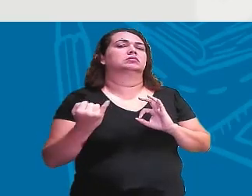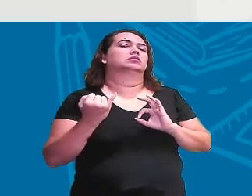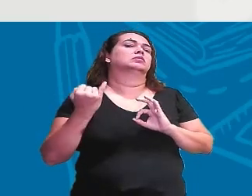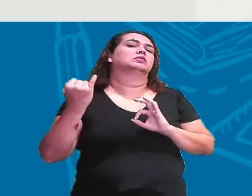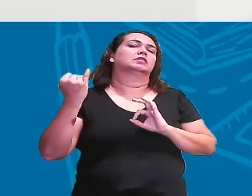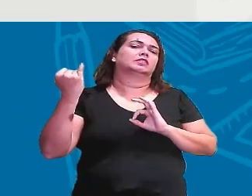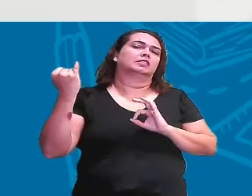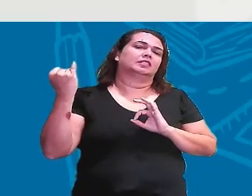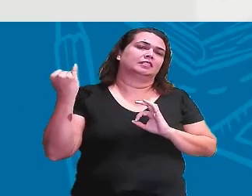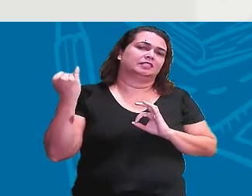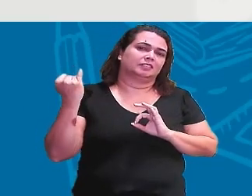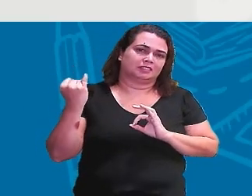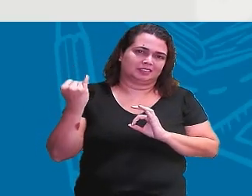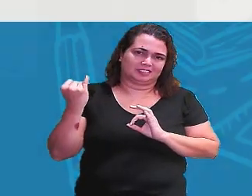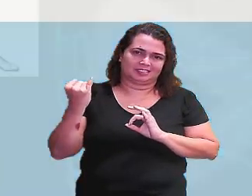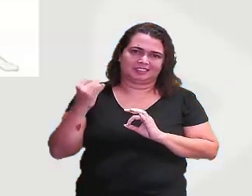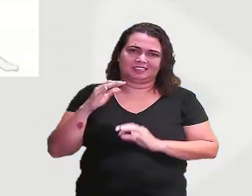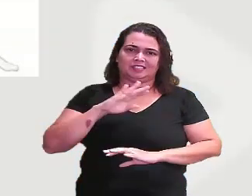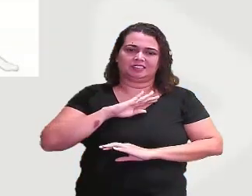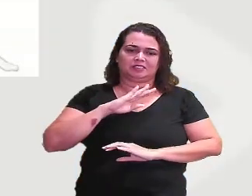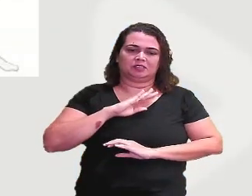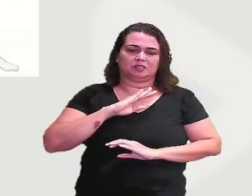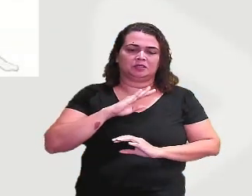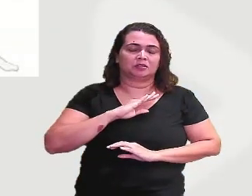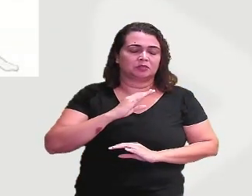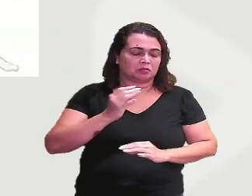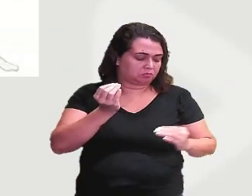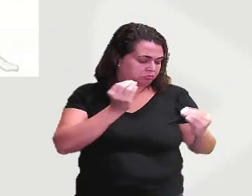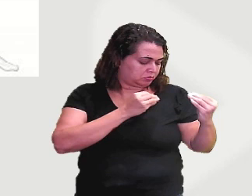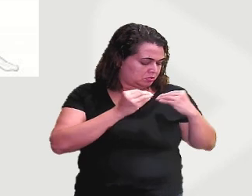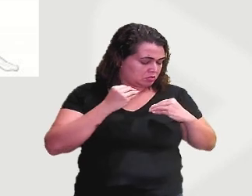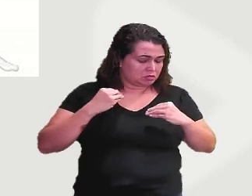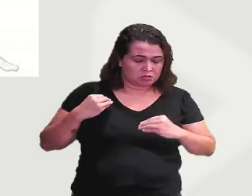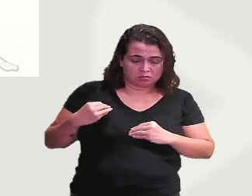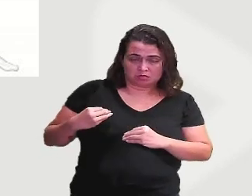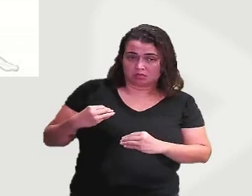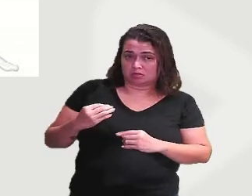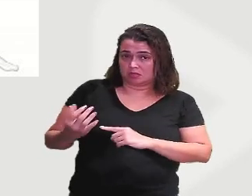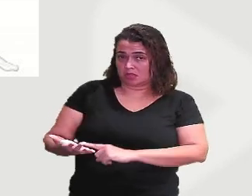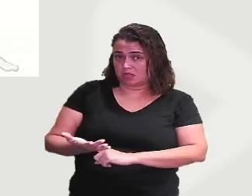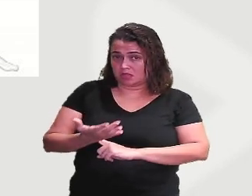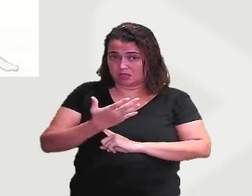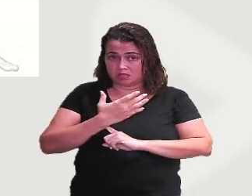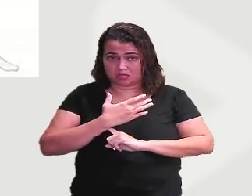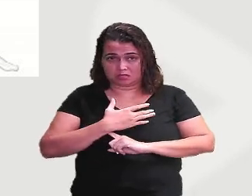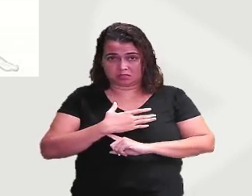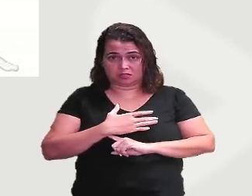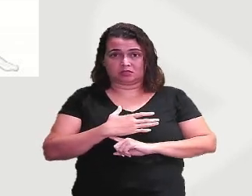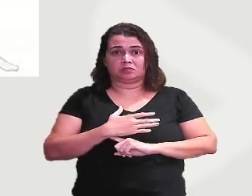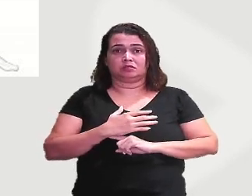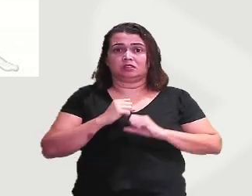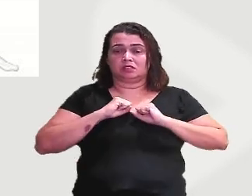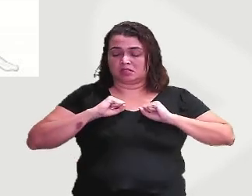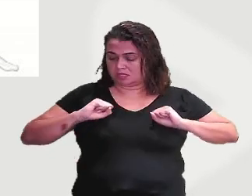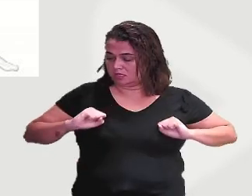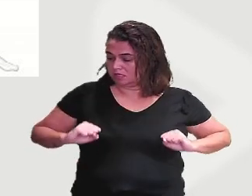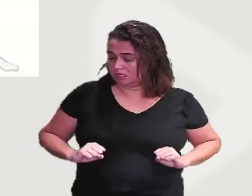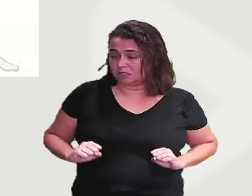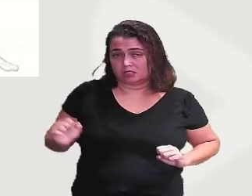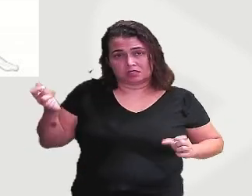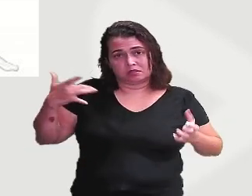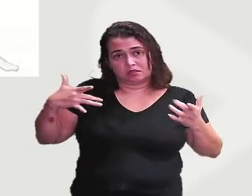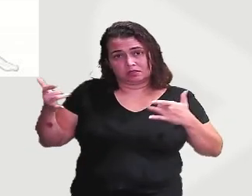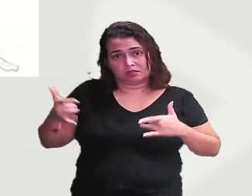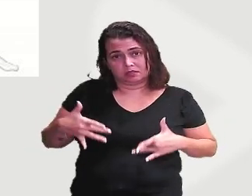essa nutrição do nosso organismo e vai ter influência, no nosso sistema, nos sistemas do nosso corpo, E o